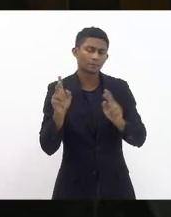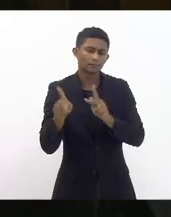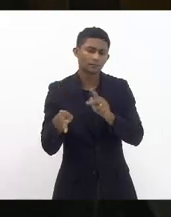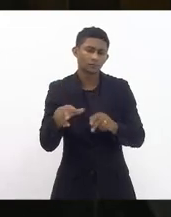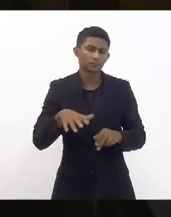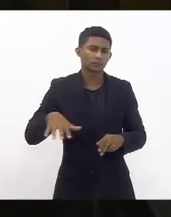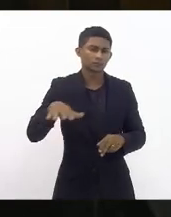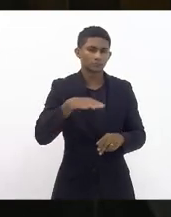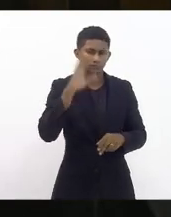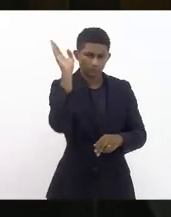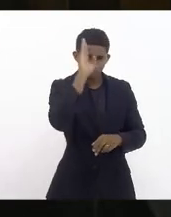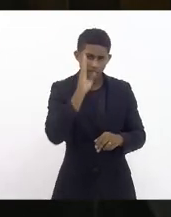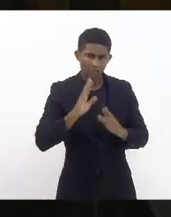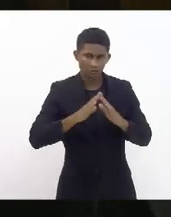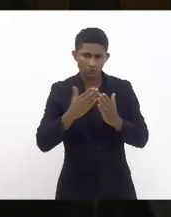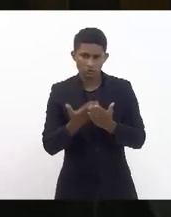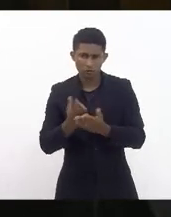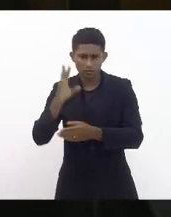nas Escolas,